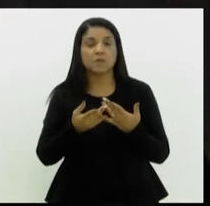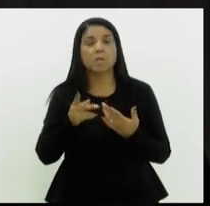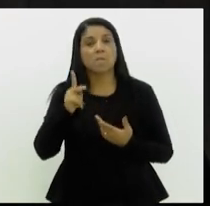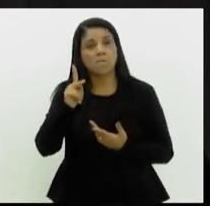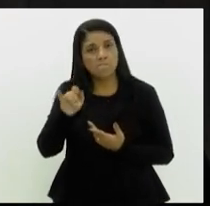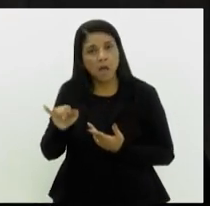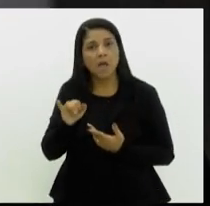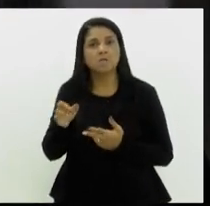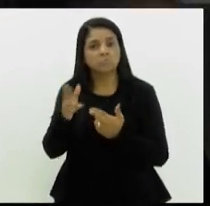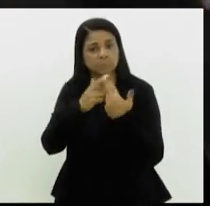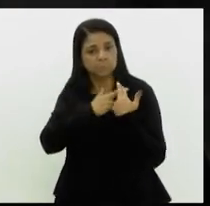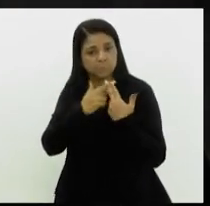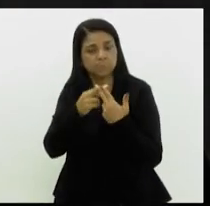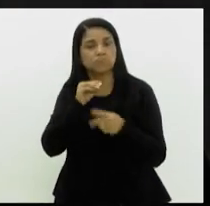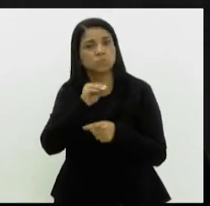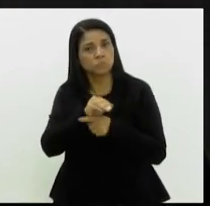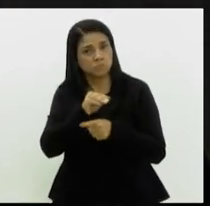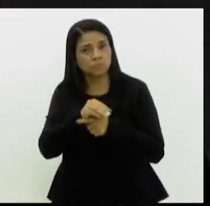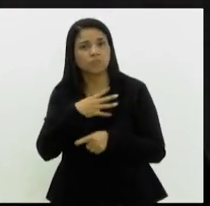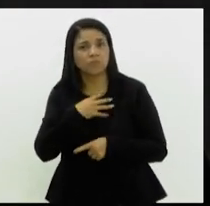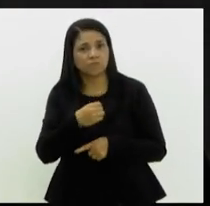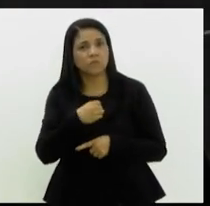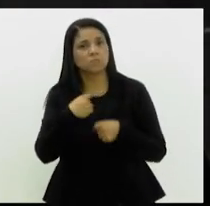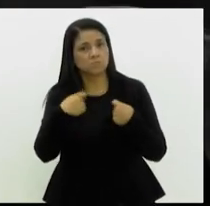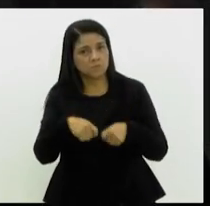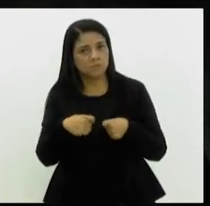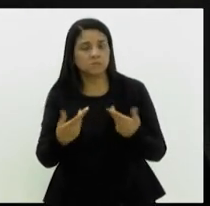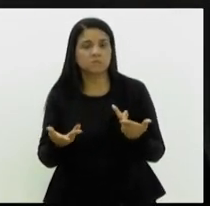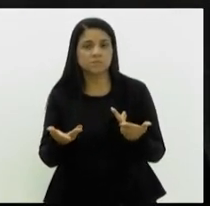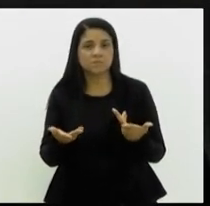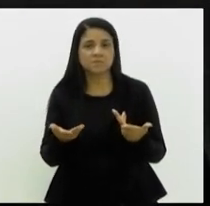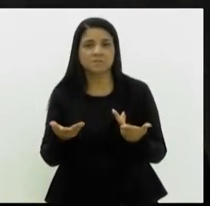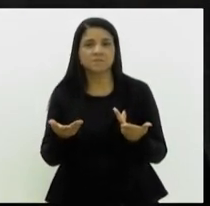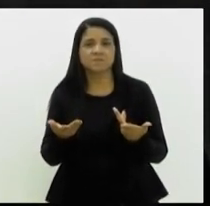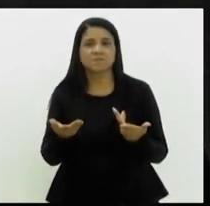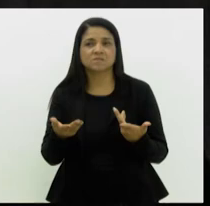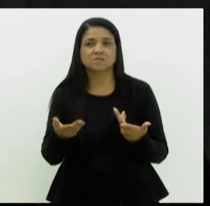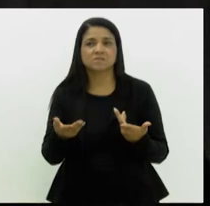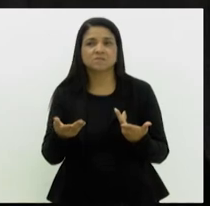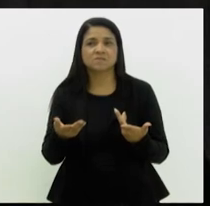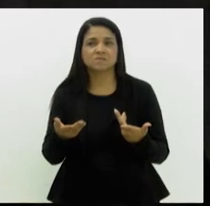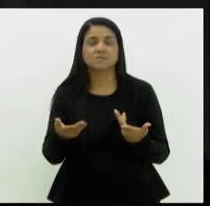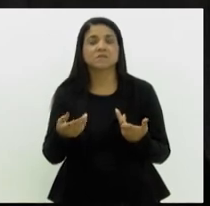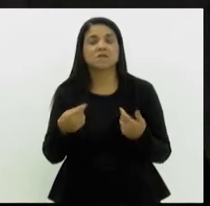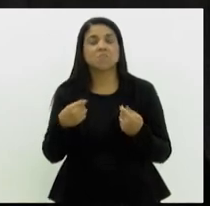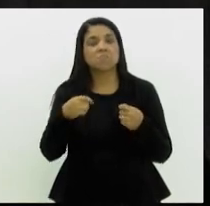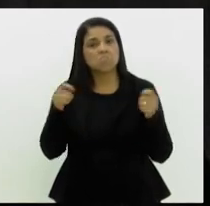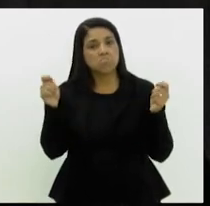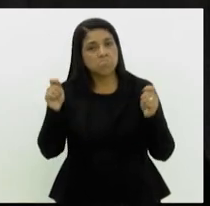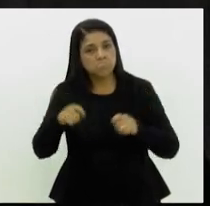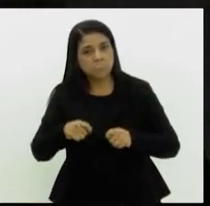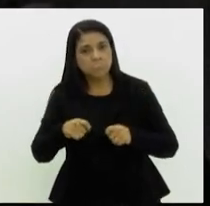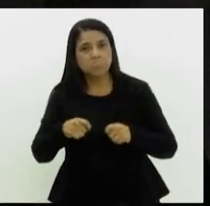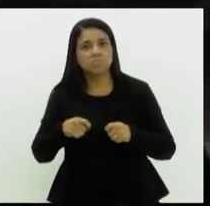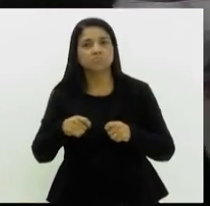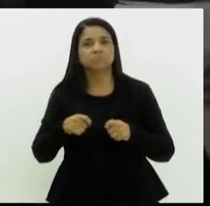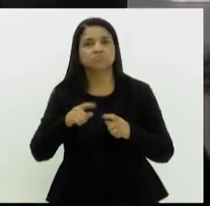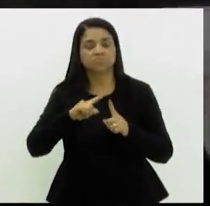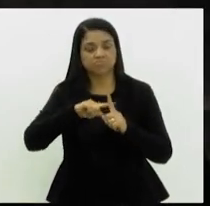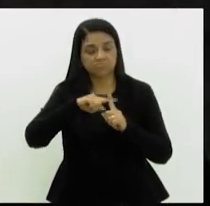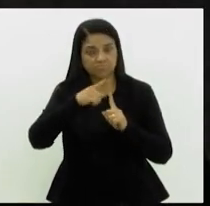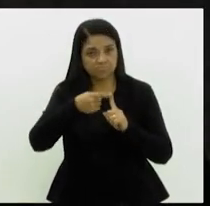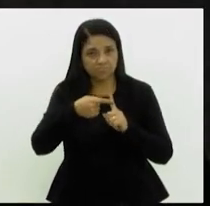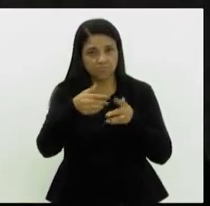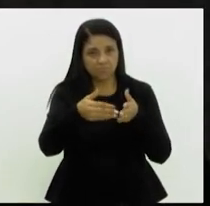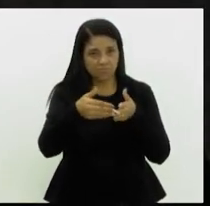possui esse dever do cuidado com os filhos. E é isso, gente. A possibilidade de fruição da licença maternidade e paternidade